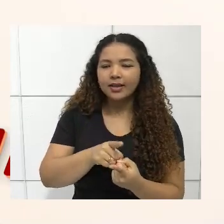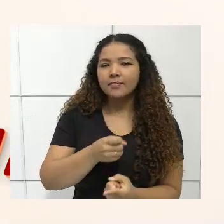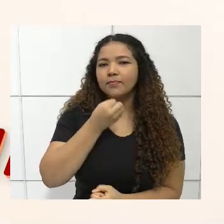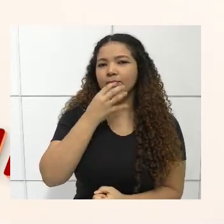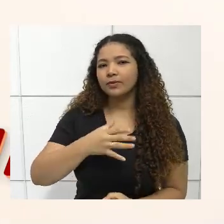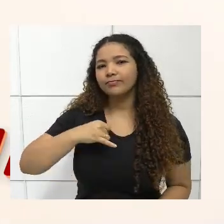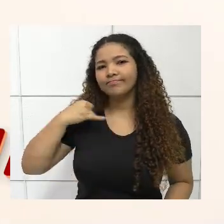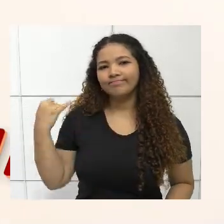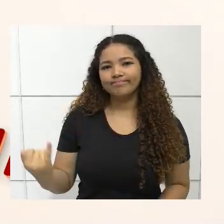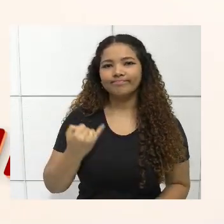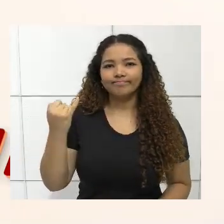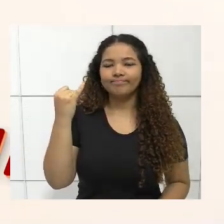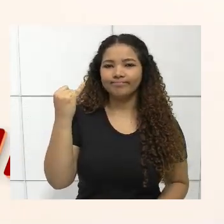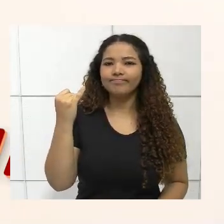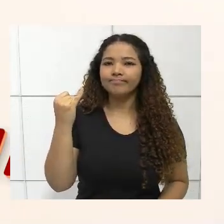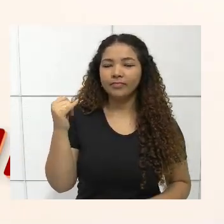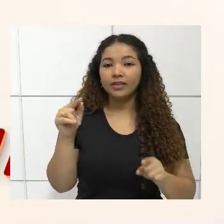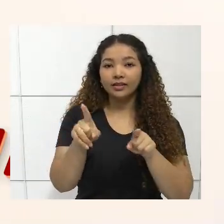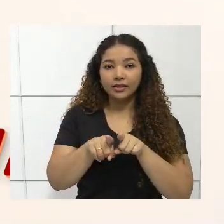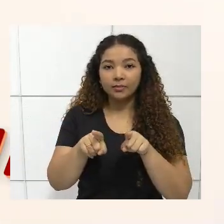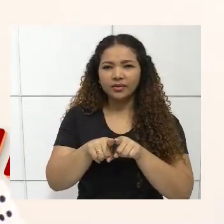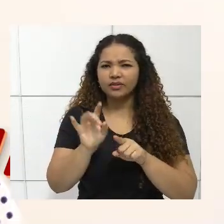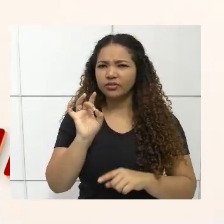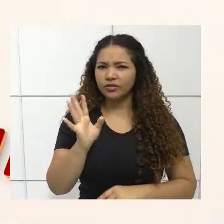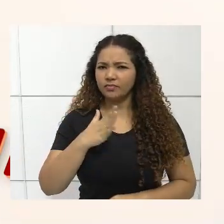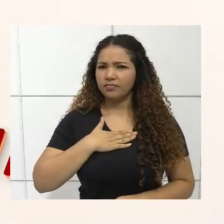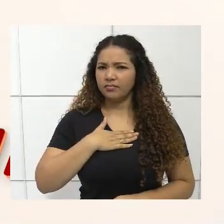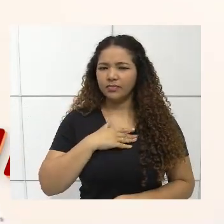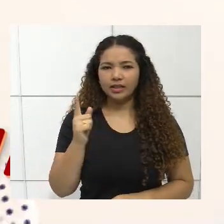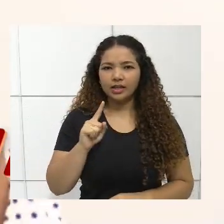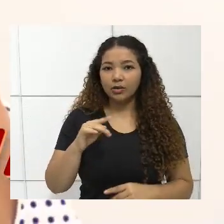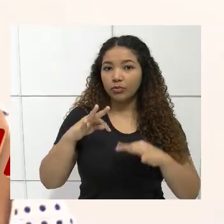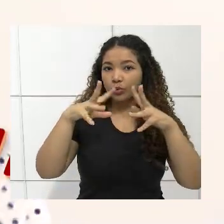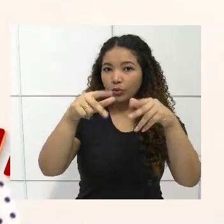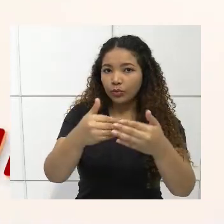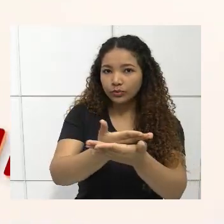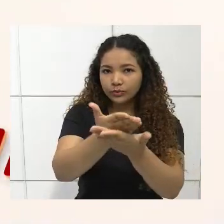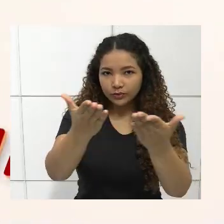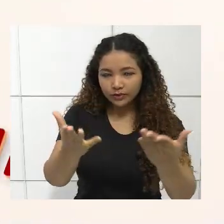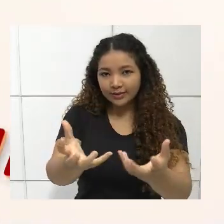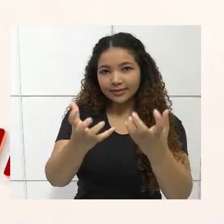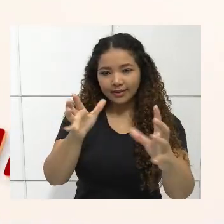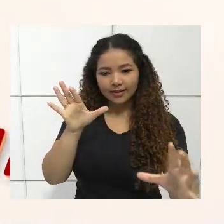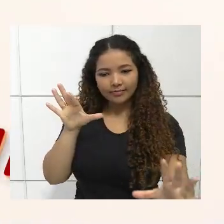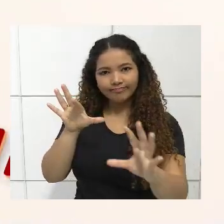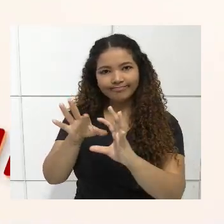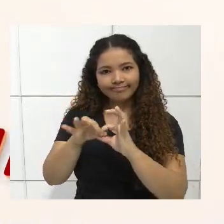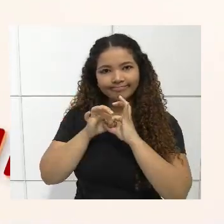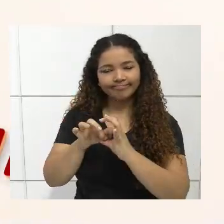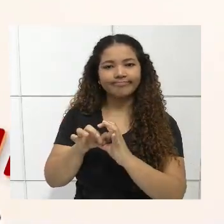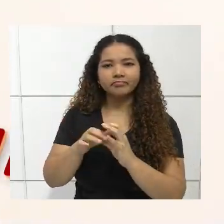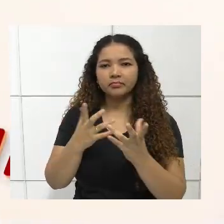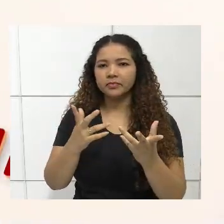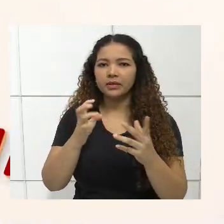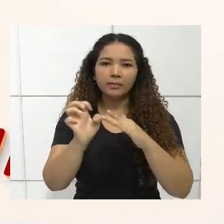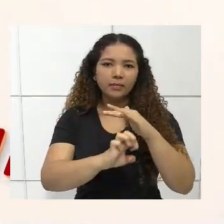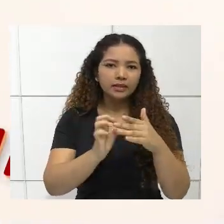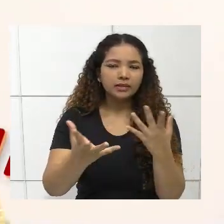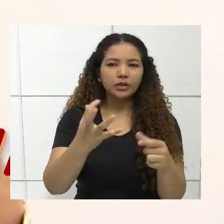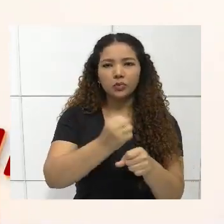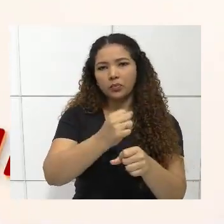Importante ressaltar também que não vale só para mim. Então, se você é cooperado, você é empresário, você é contador, se